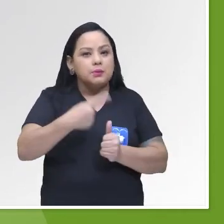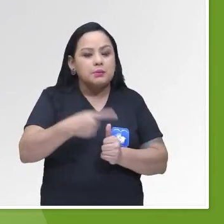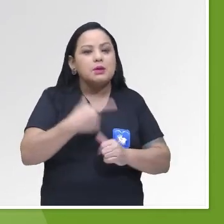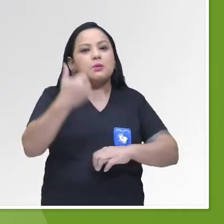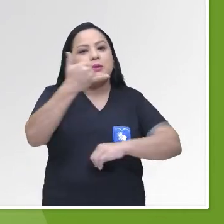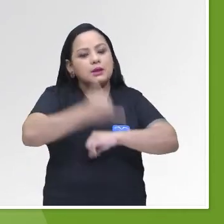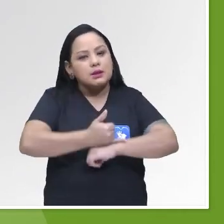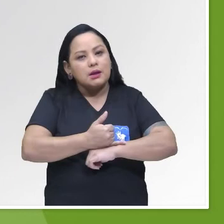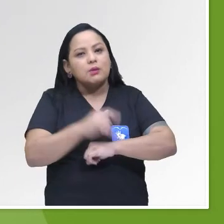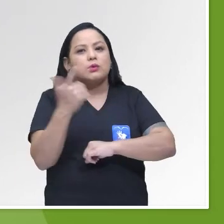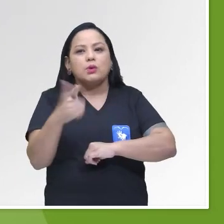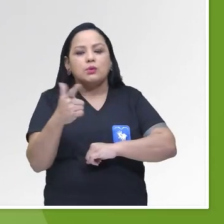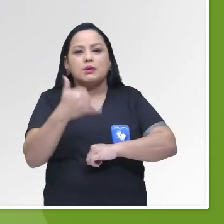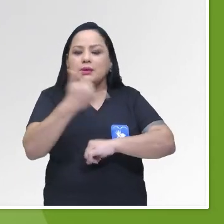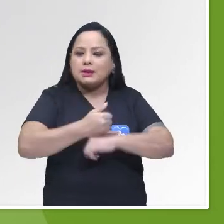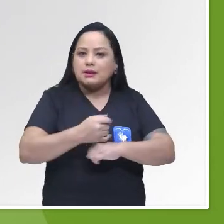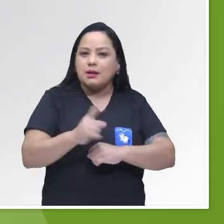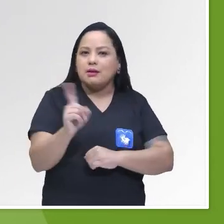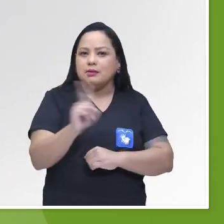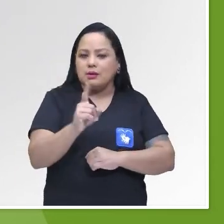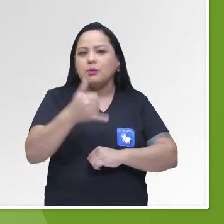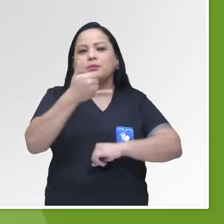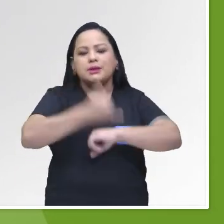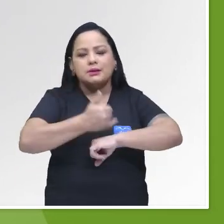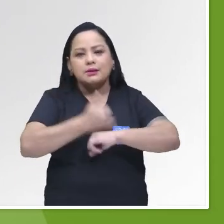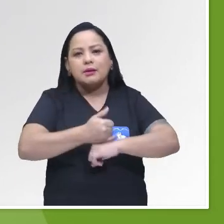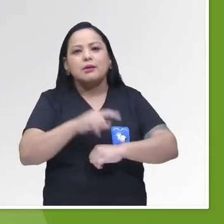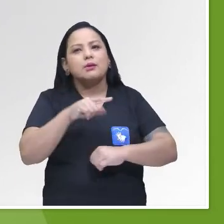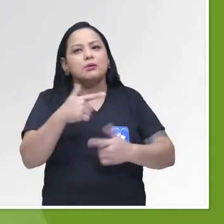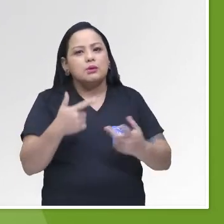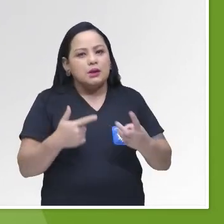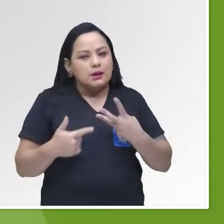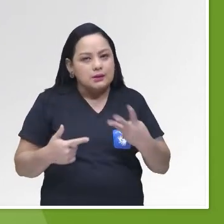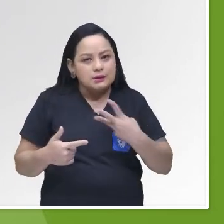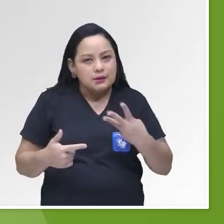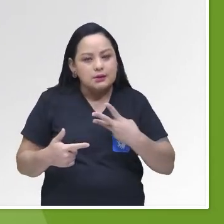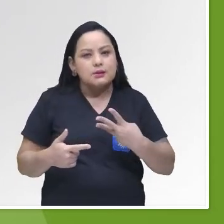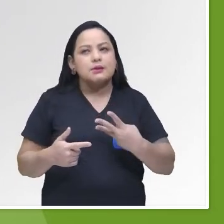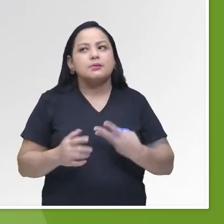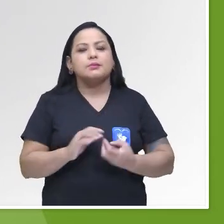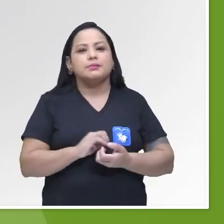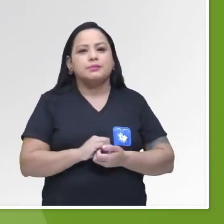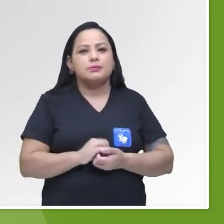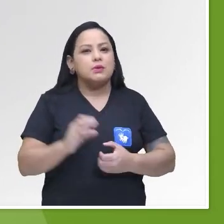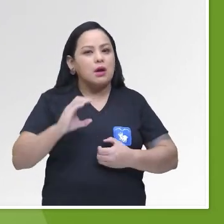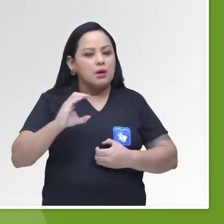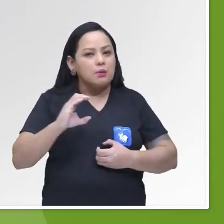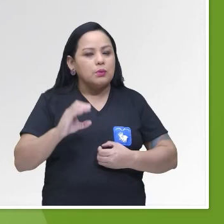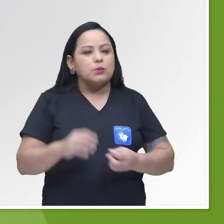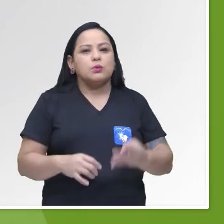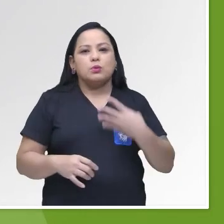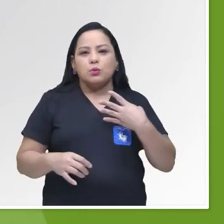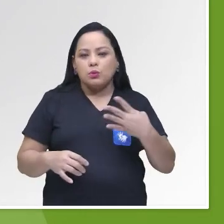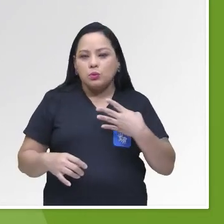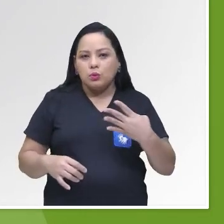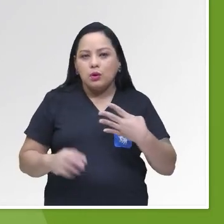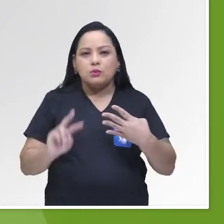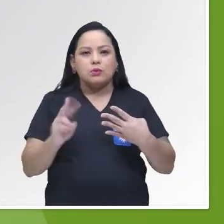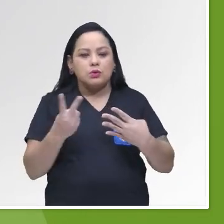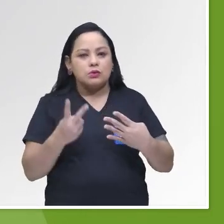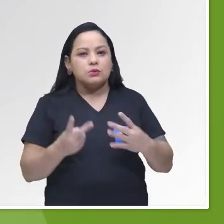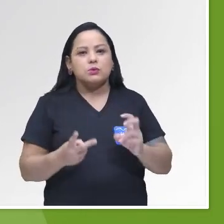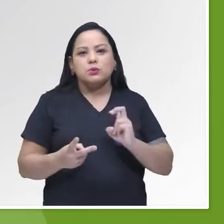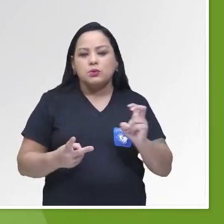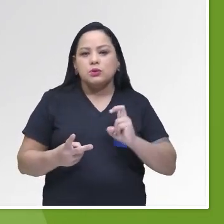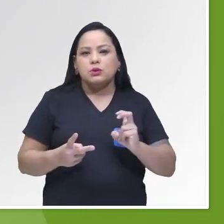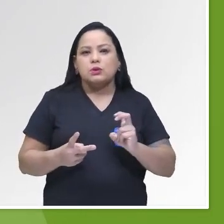metal, se não tiver metal é o não metal, depois vem carbono, hidrogênio e, por